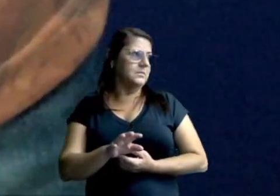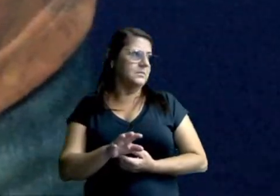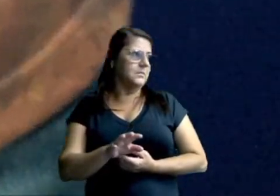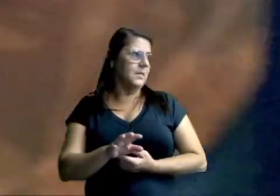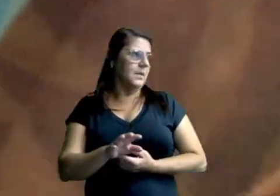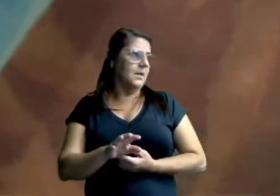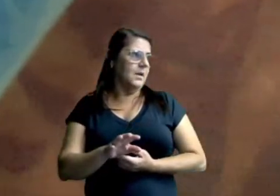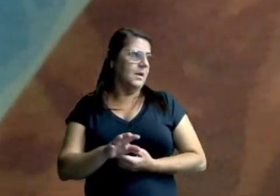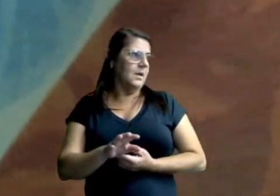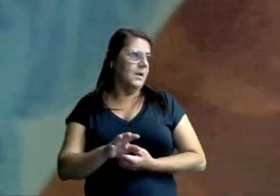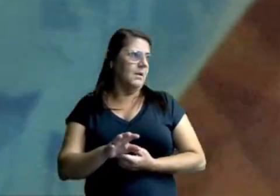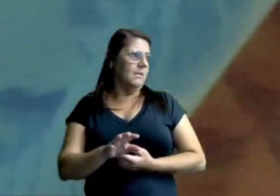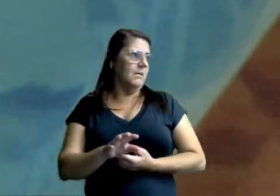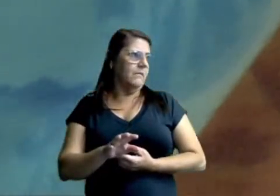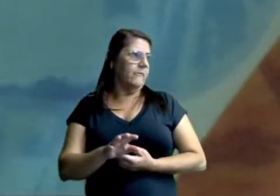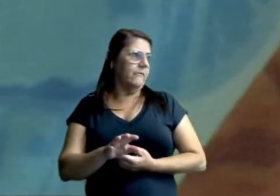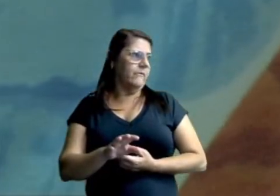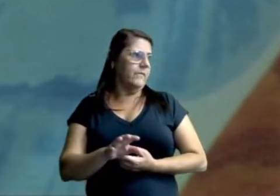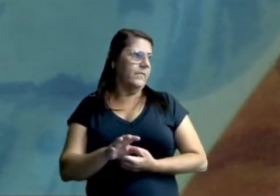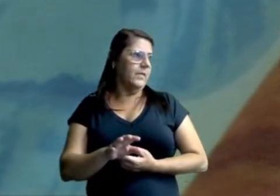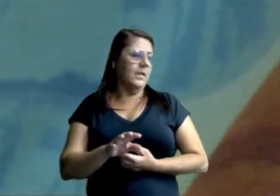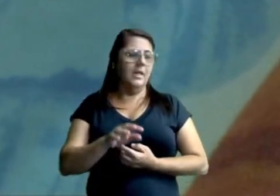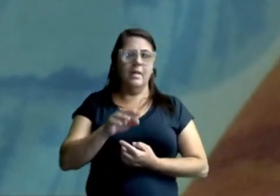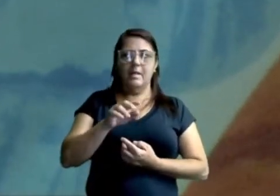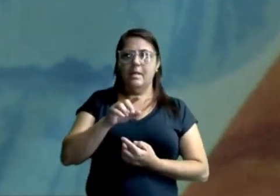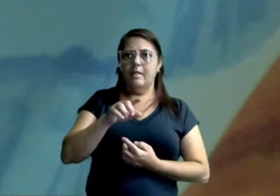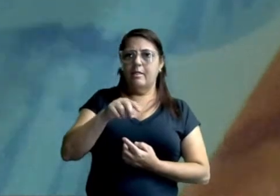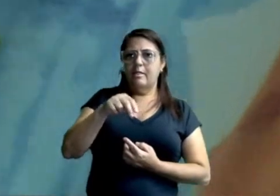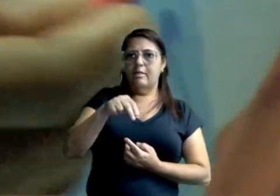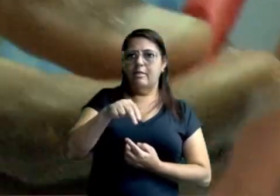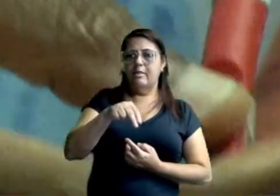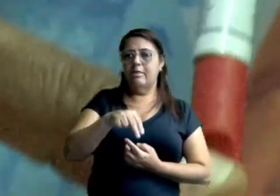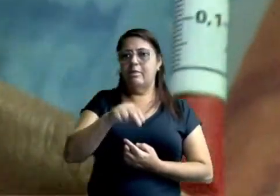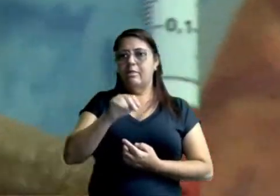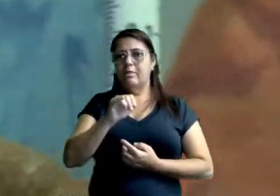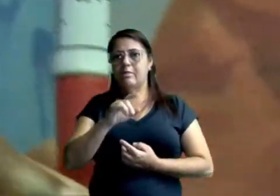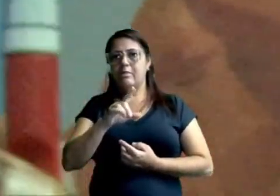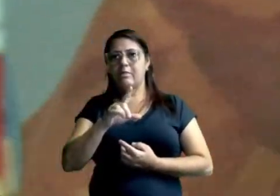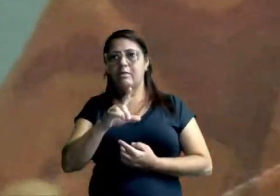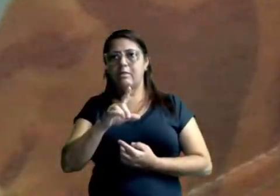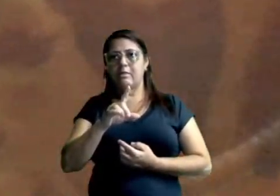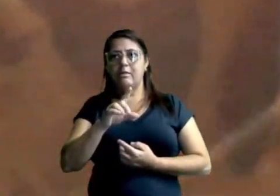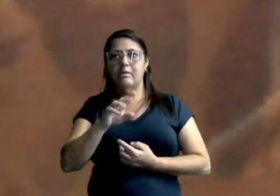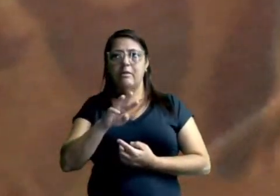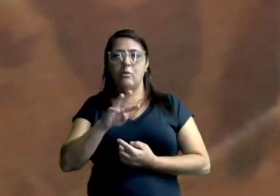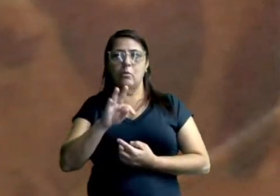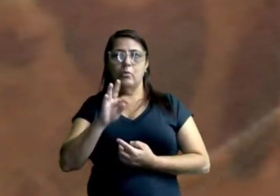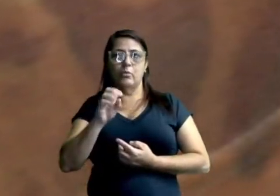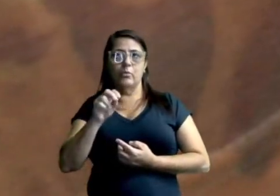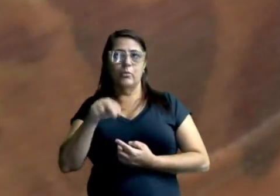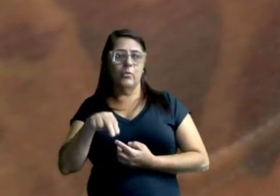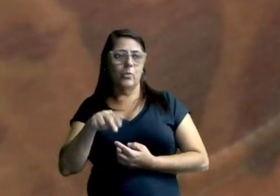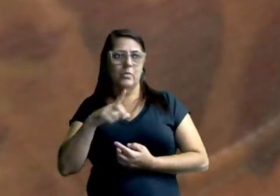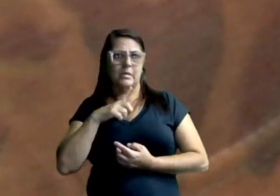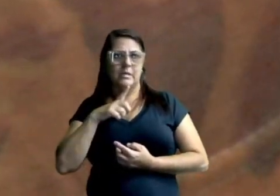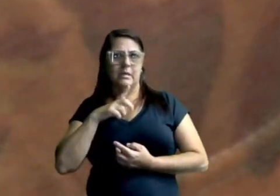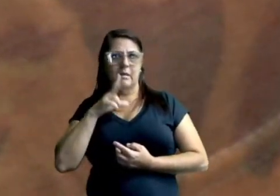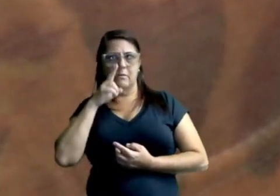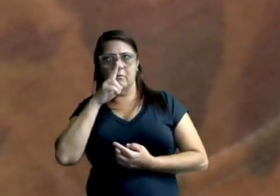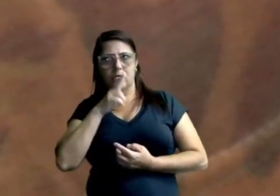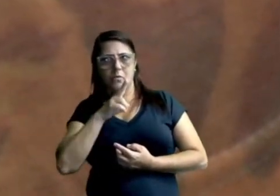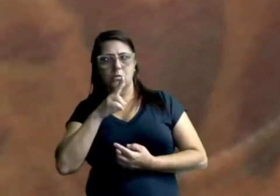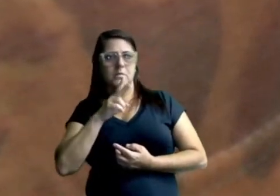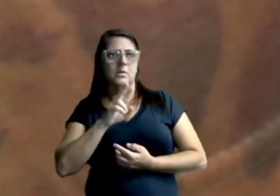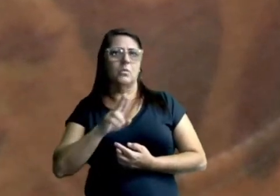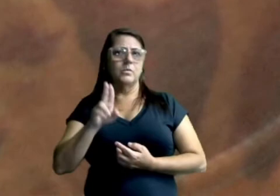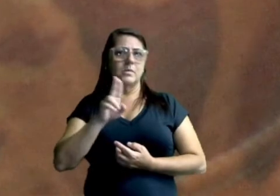para vocês assim, ó. Tá vendo que tá dando em Newton aqui? É um Newton. E aqui eu tenho umas forças aqui, ó. Tá vendo? Aqui, ó, a unidade de